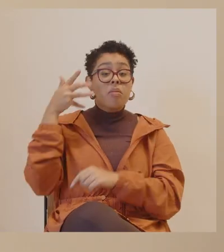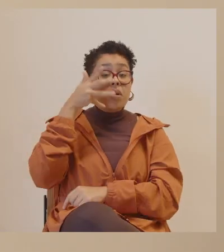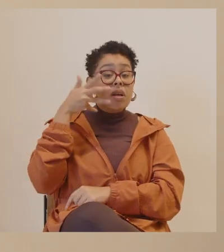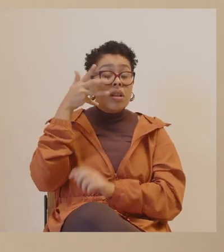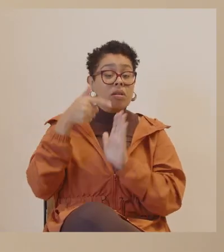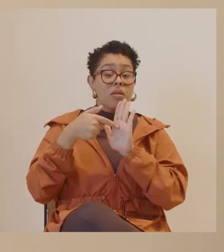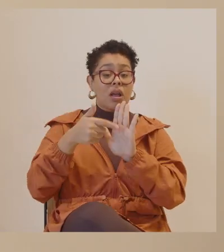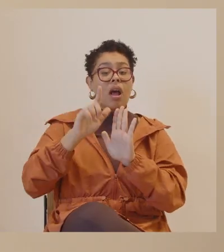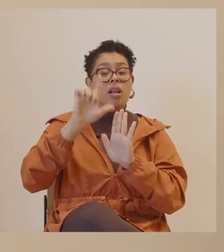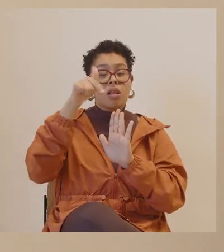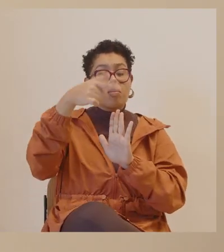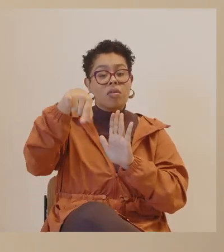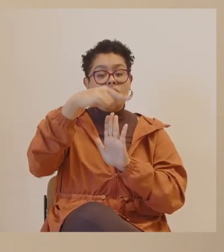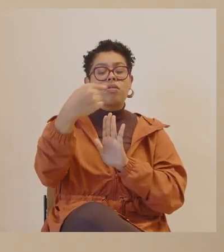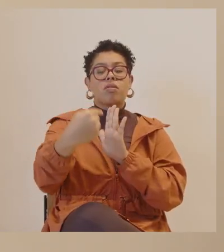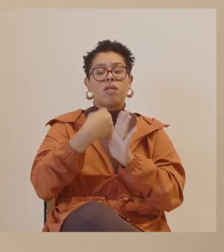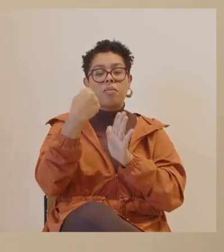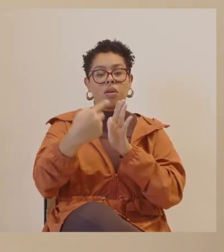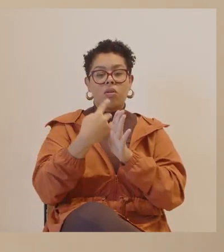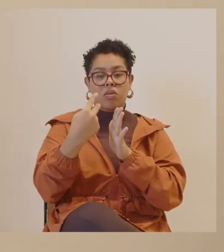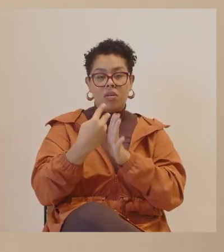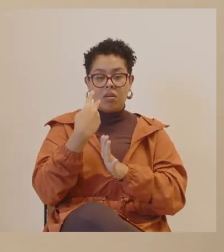público. Então, Ana, seja muito bem-vinda.